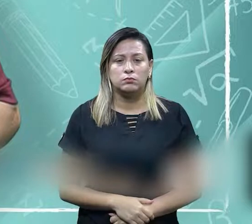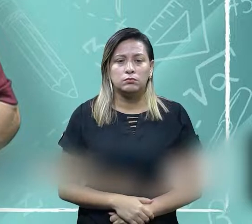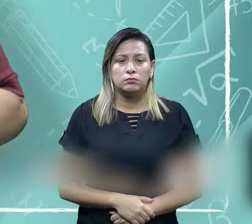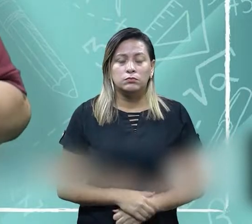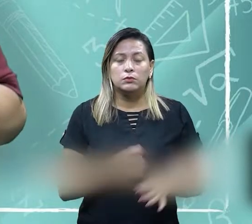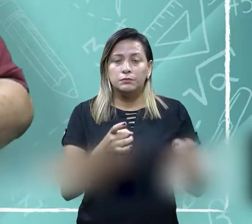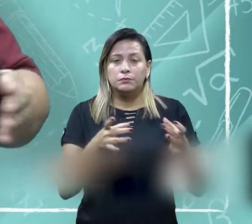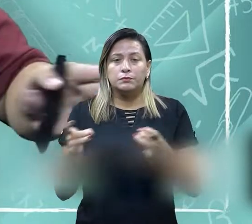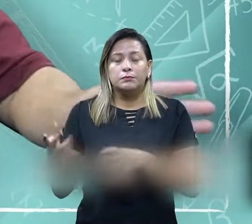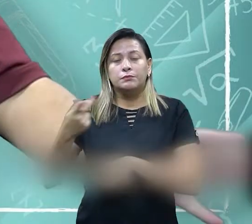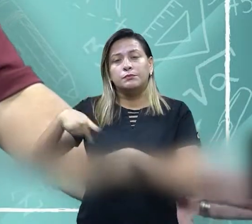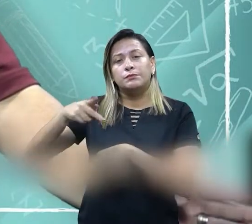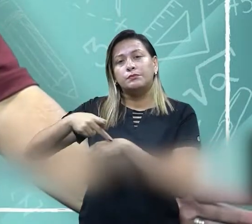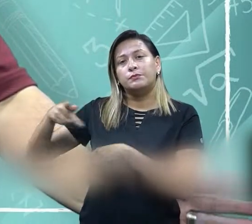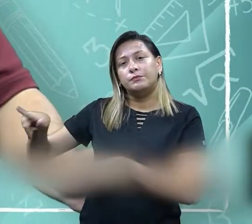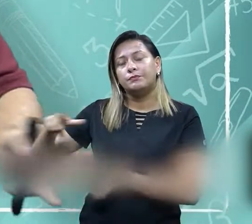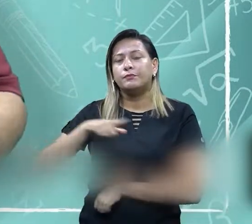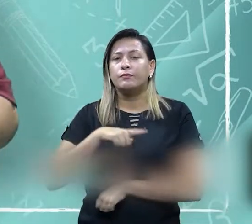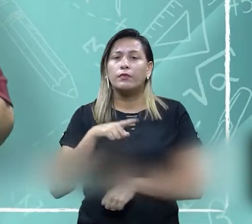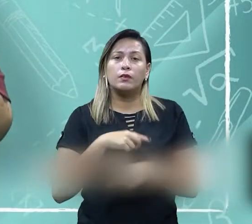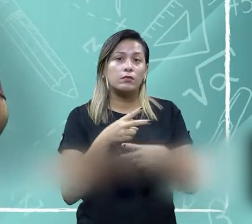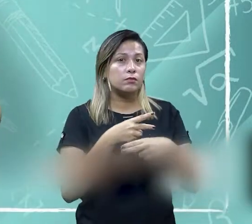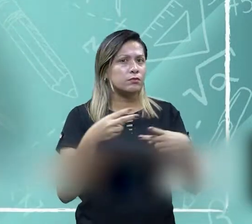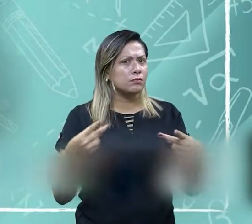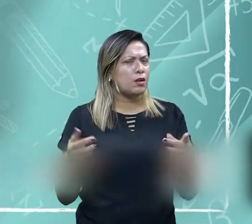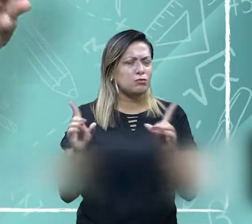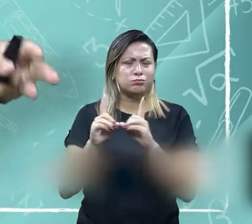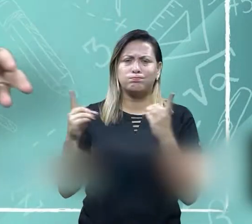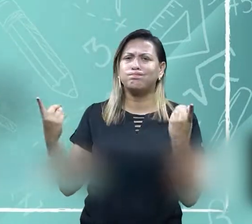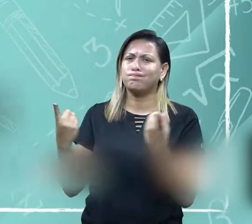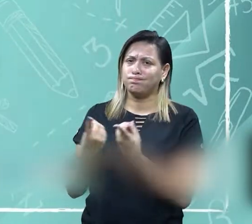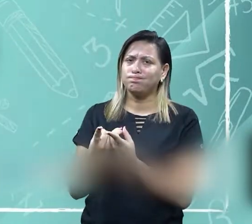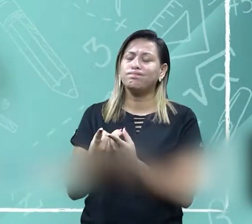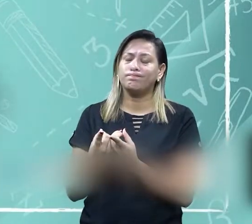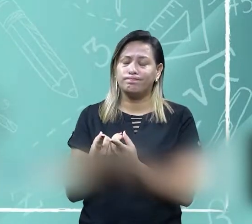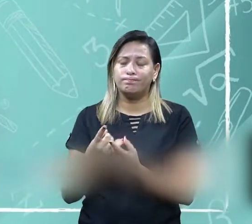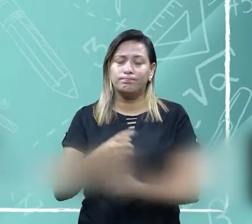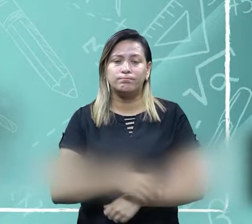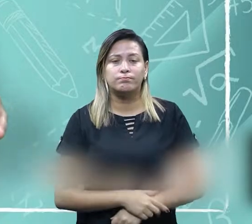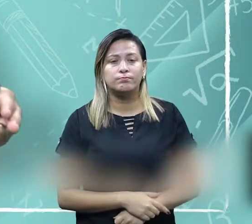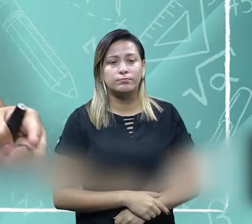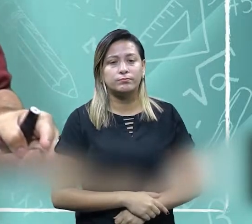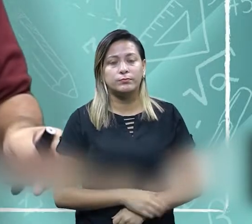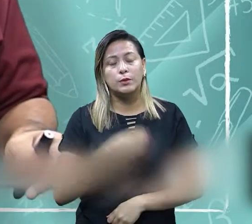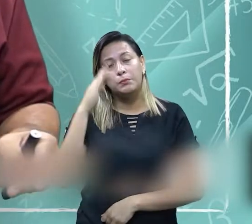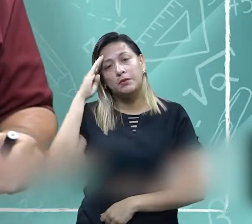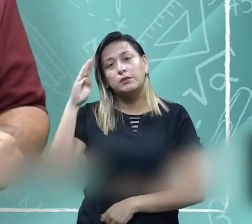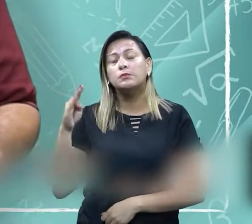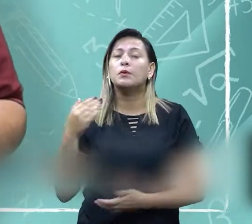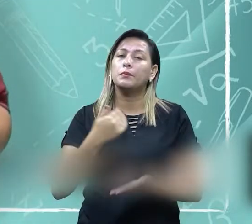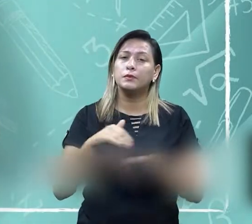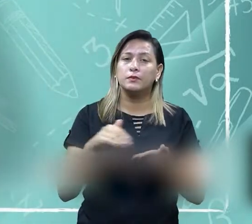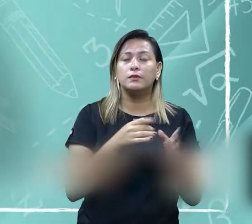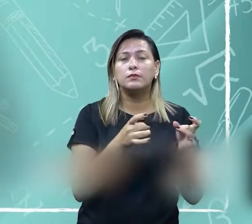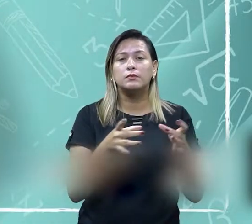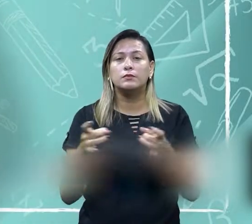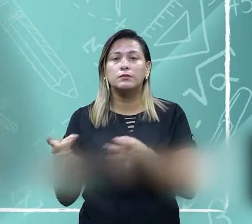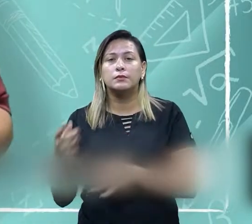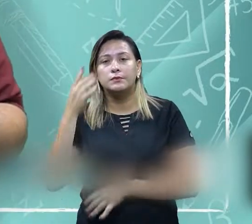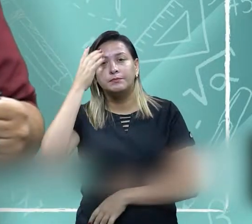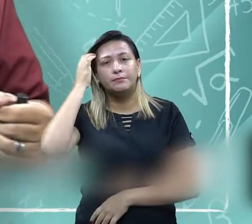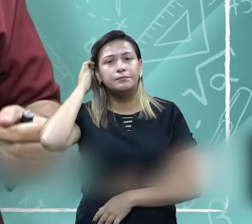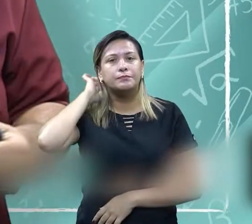comércio exterior. Existem vários outros departamentos que estão ramificados, principalmente a Secretaria de Comércio, tá bom?